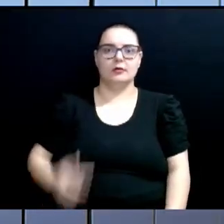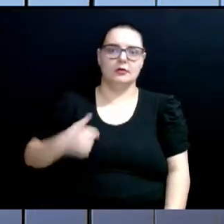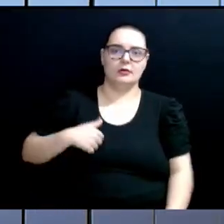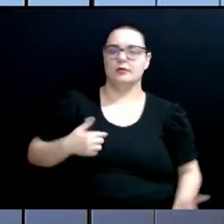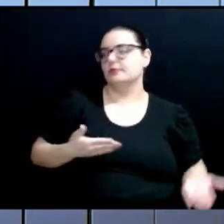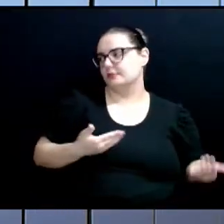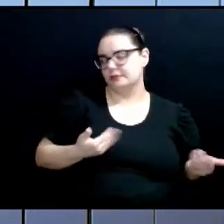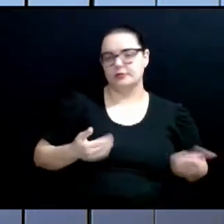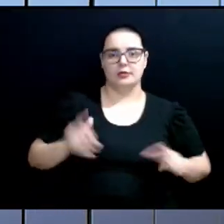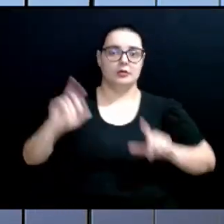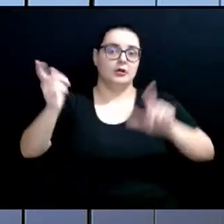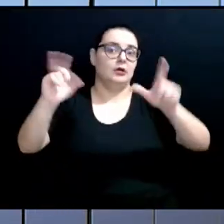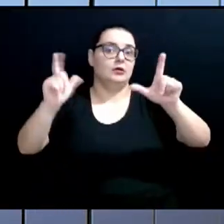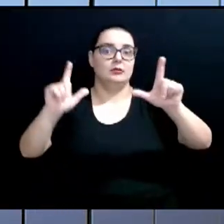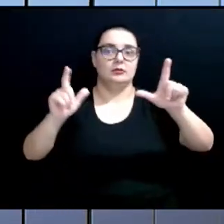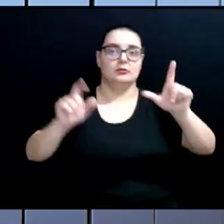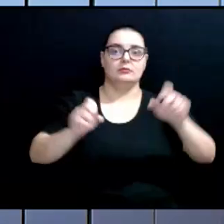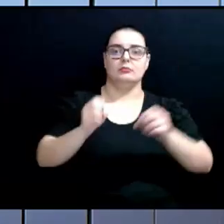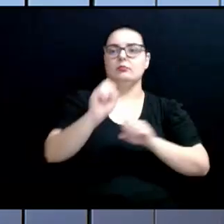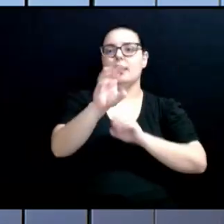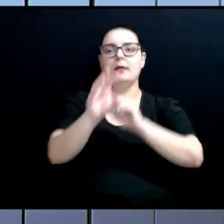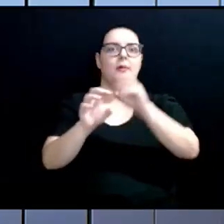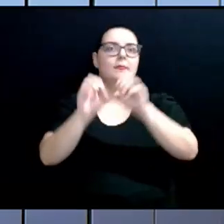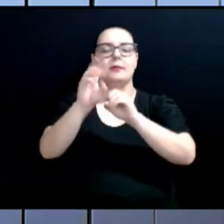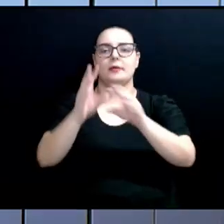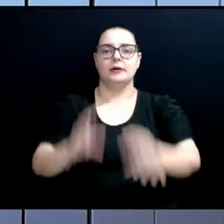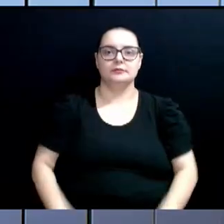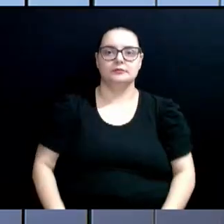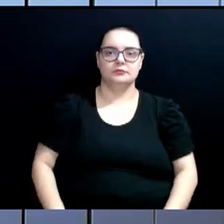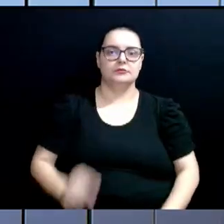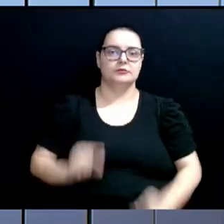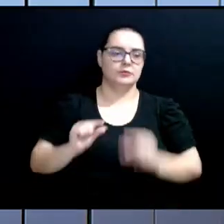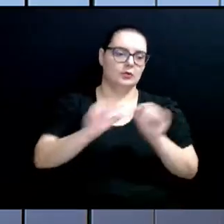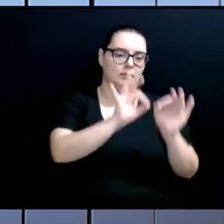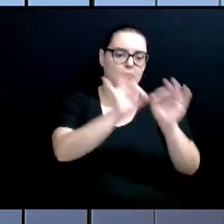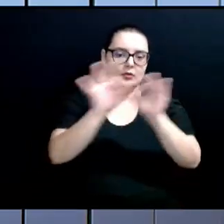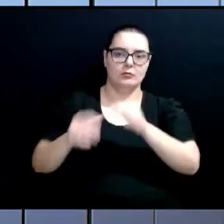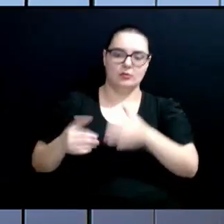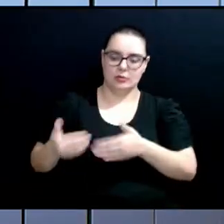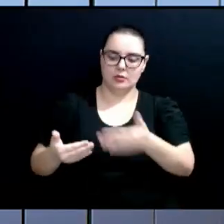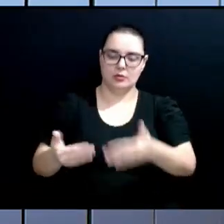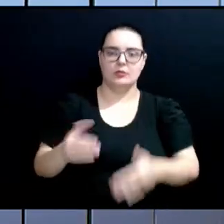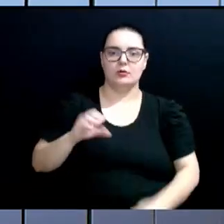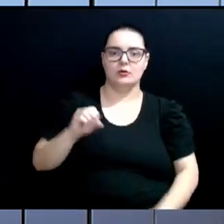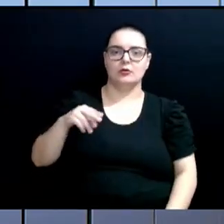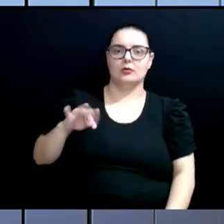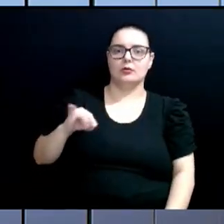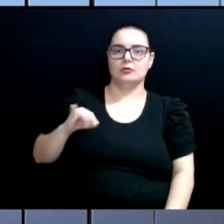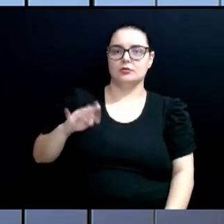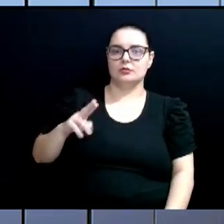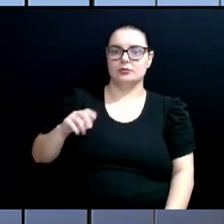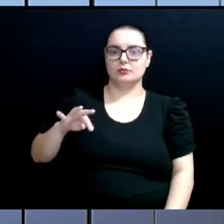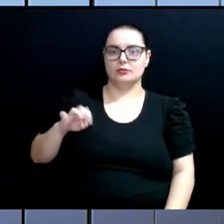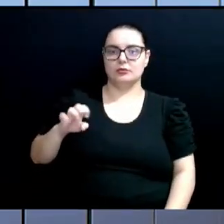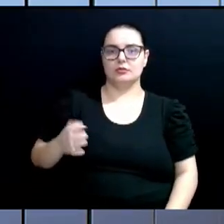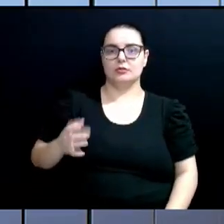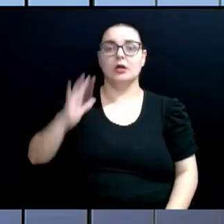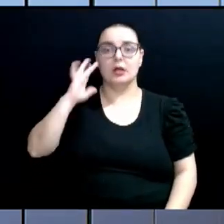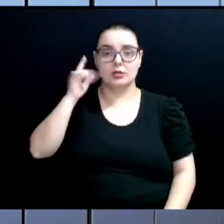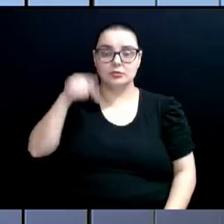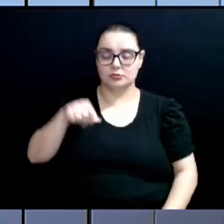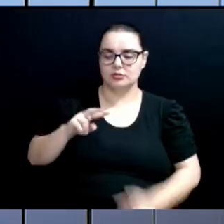televisão, né? Então você tinha ali um pouco de um acompanhamento do processo constituinte. Então, acho que esse aspecto é muito importante.